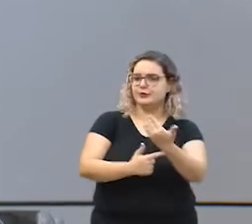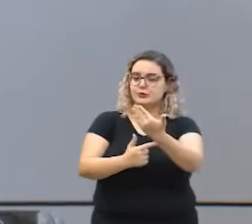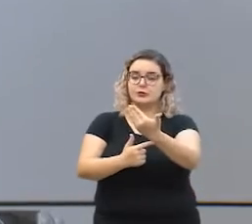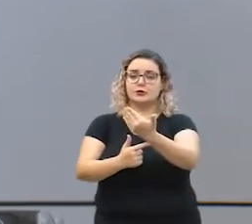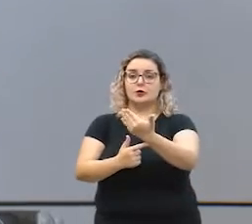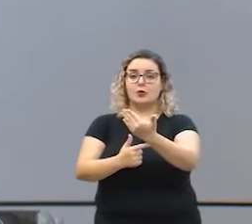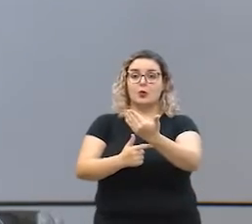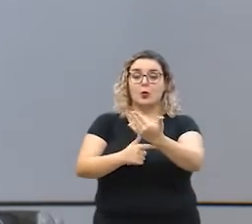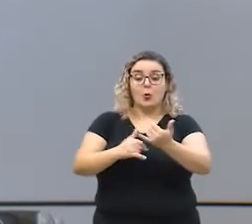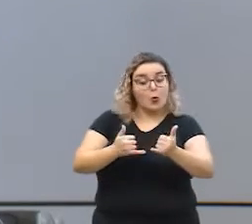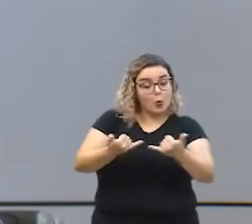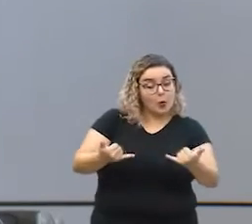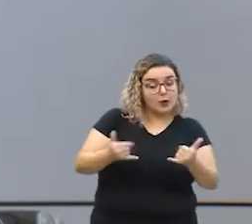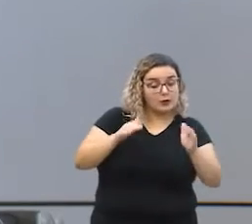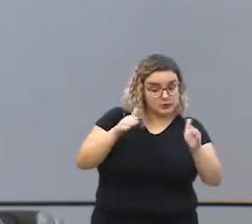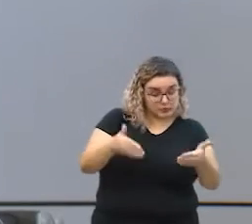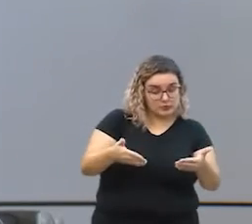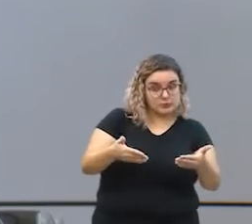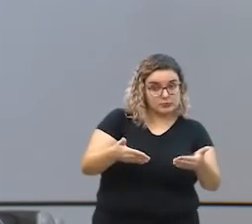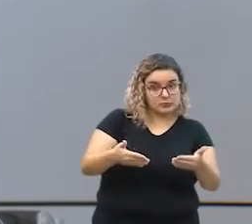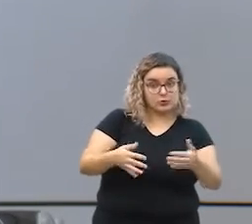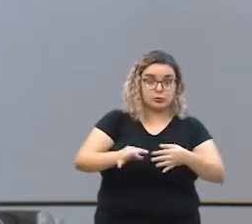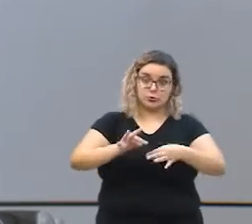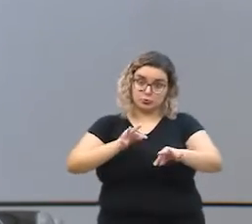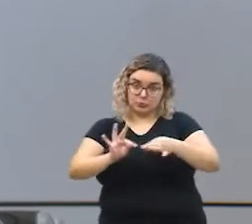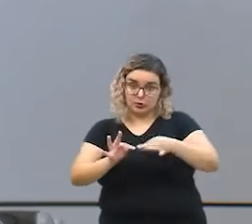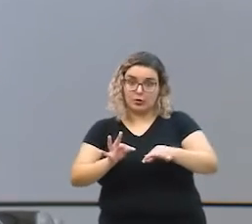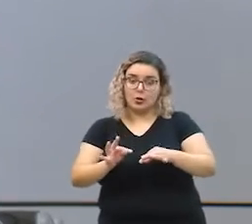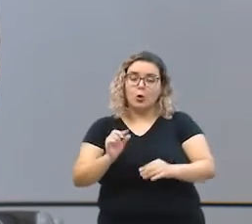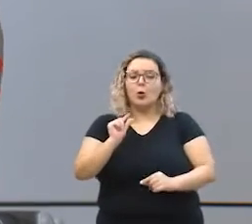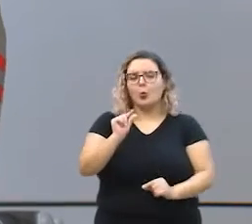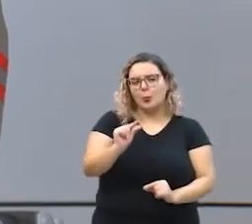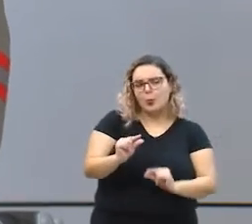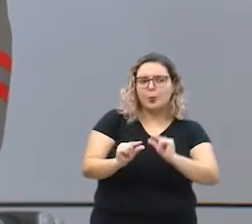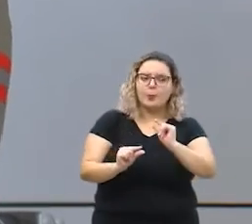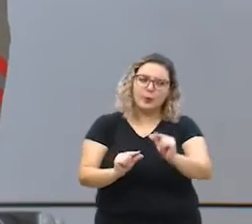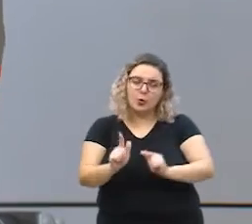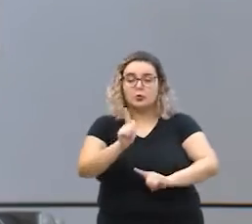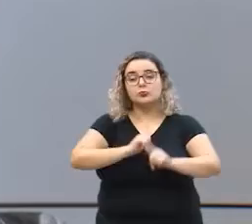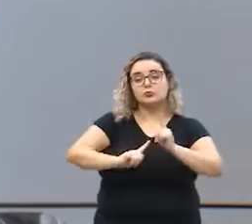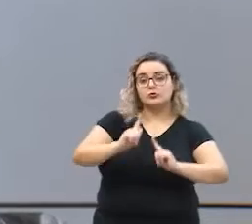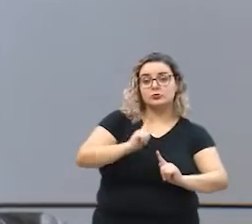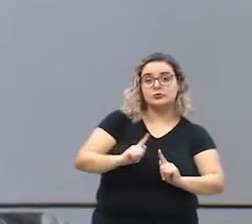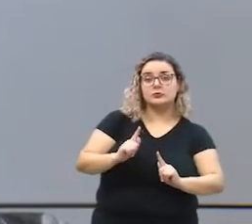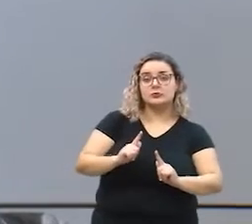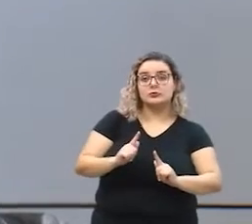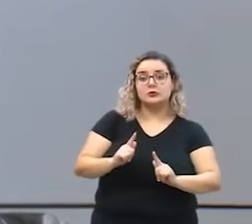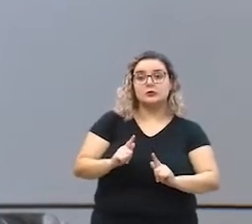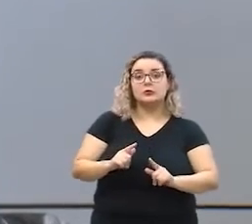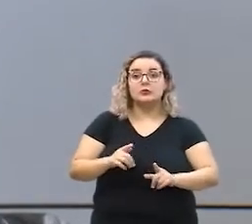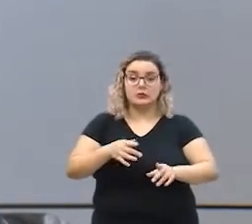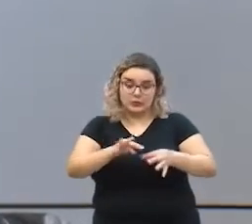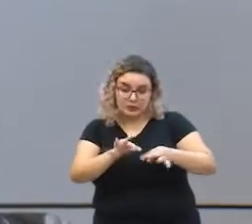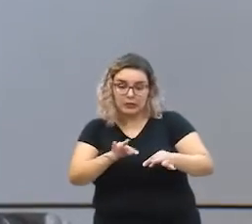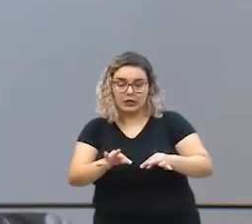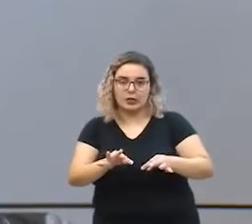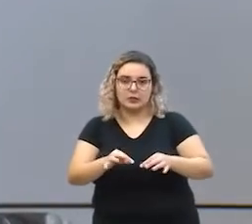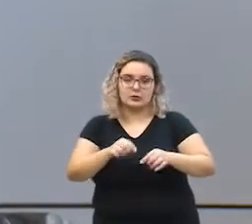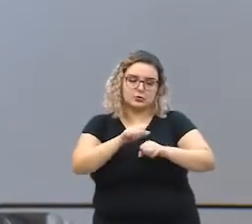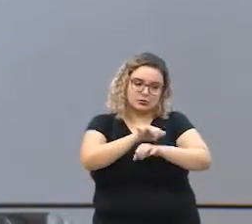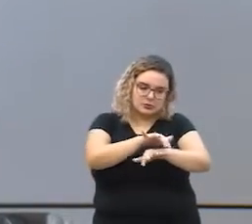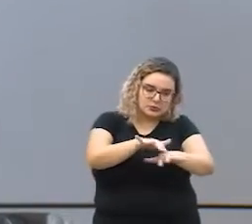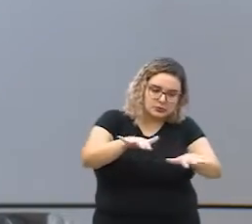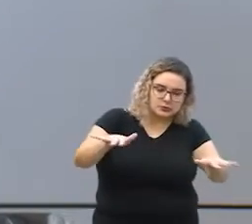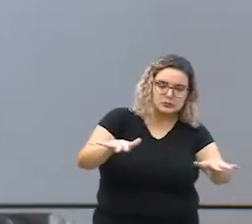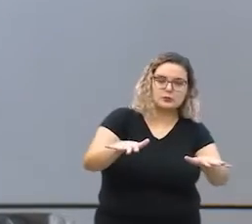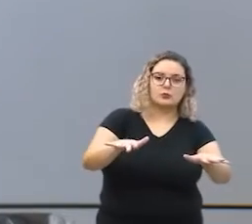O eletricista e o técnico também entram um pouco nessa parte de gestão e na parte técnica mesmo, de distribuir